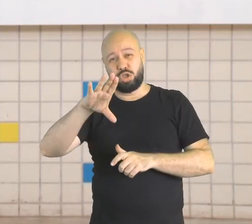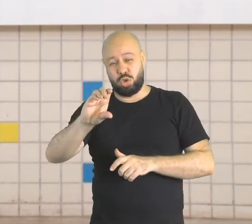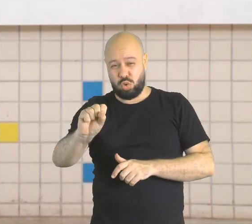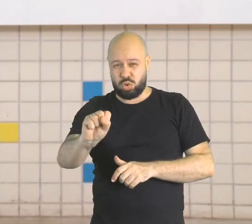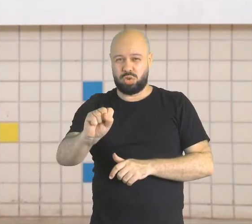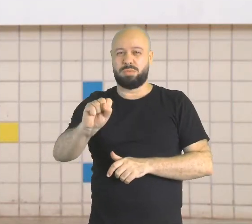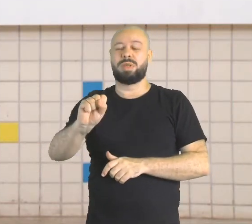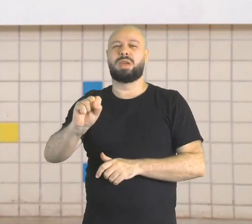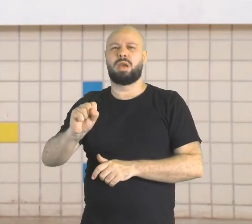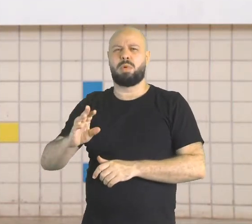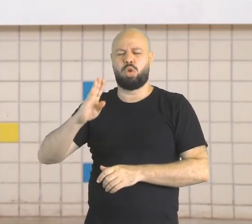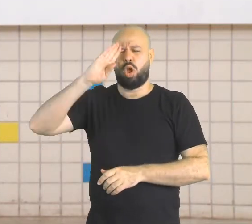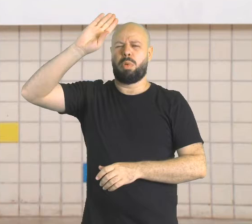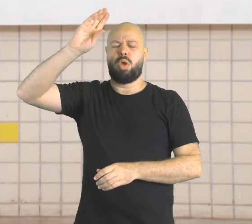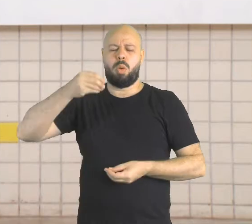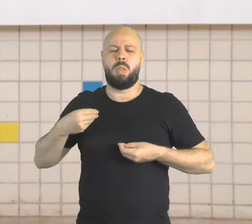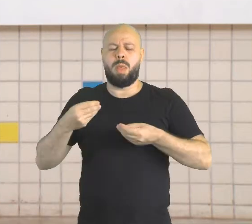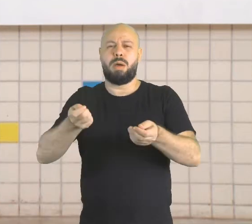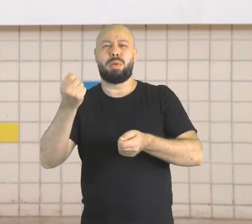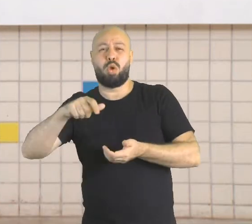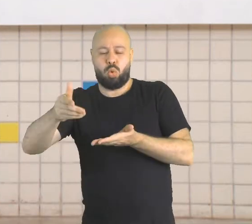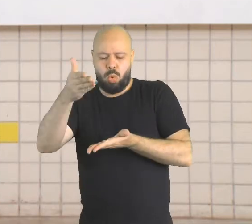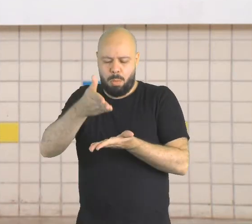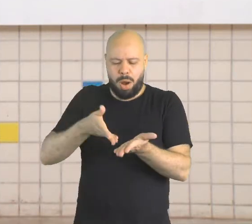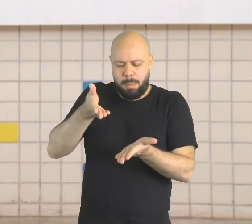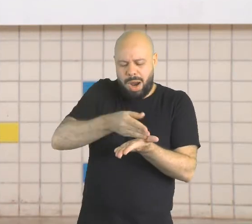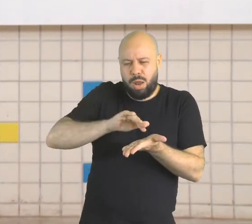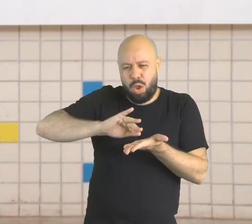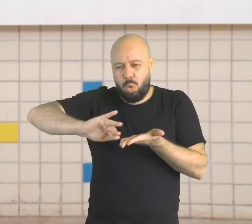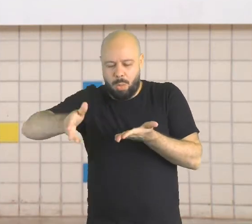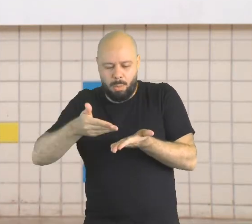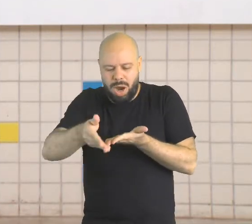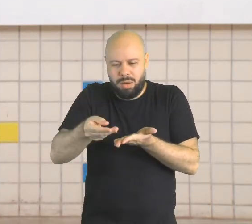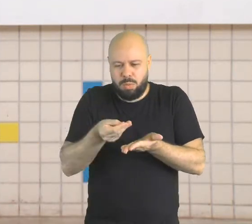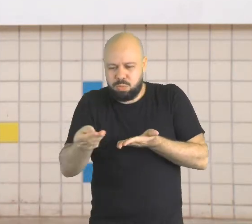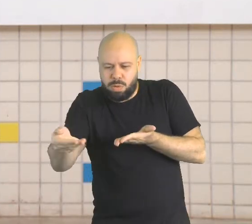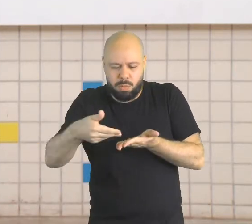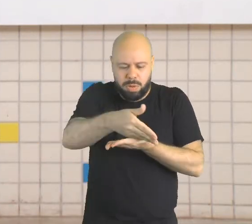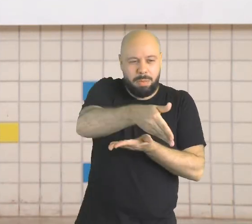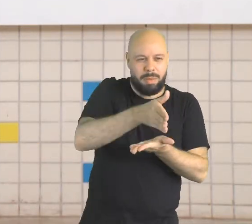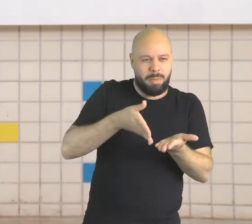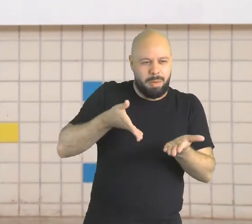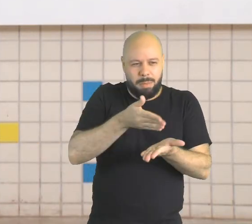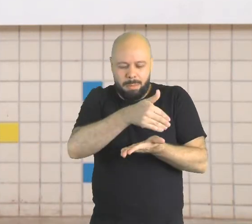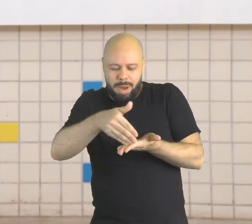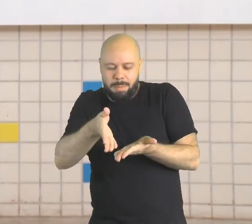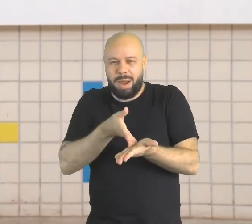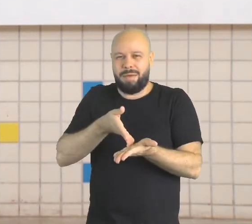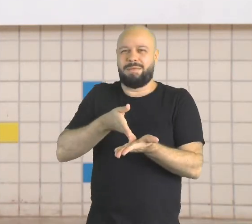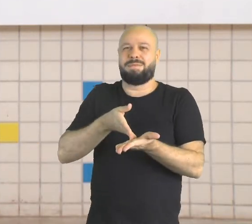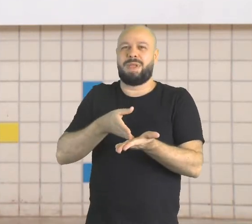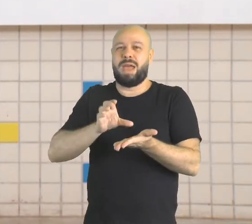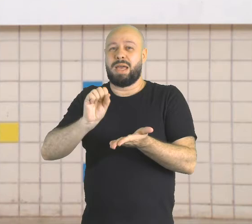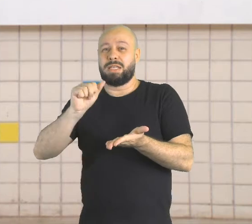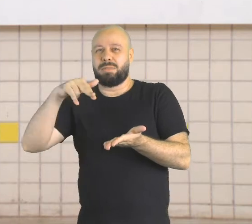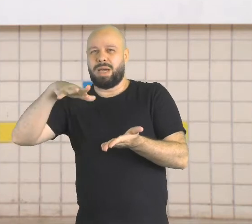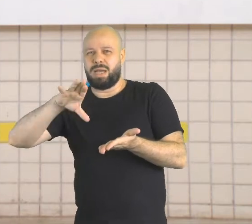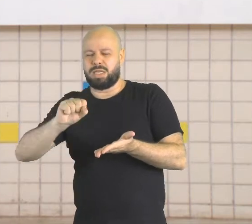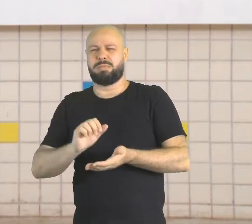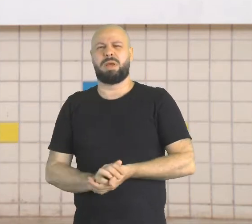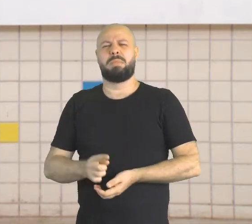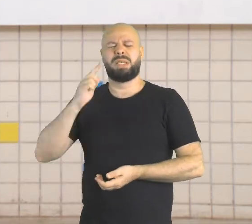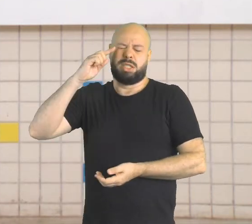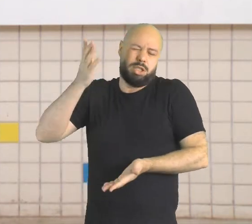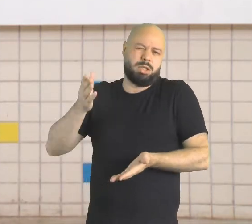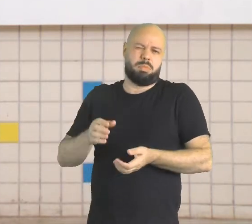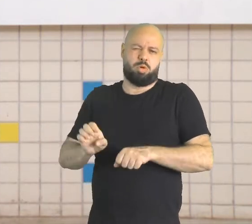que o capitão donatário ele doava para outras pessoas. Ou seja, imagina que o estado do